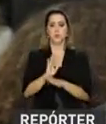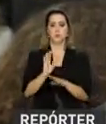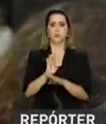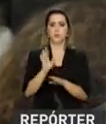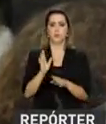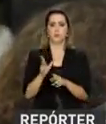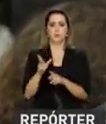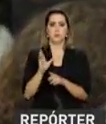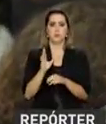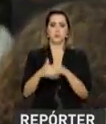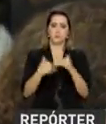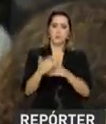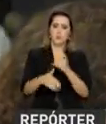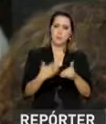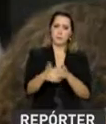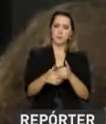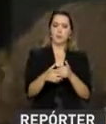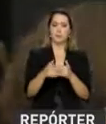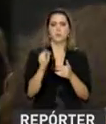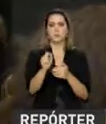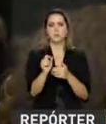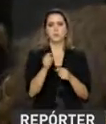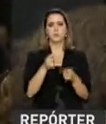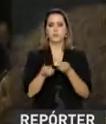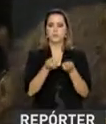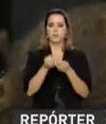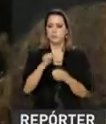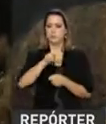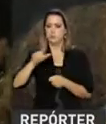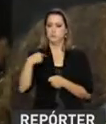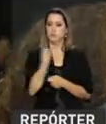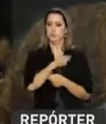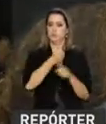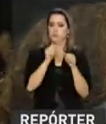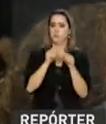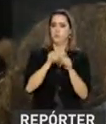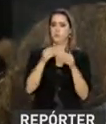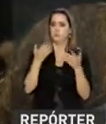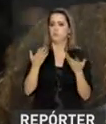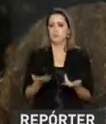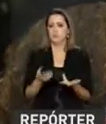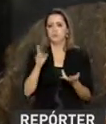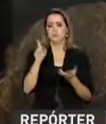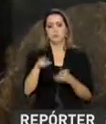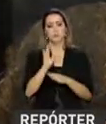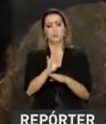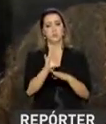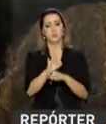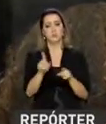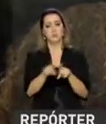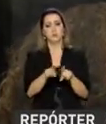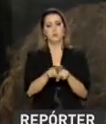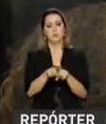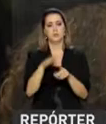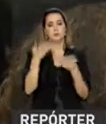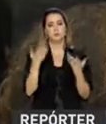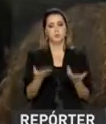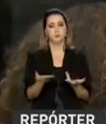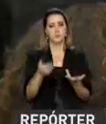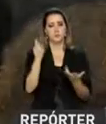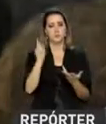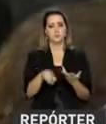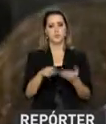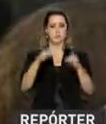contribuir com o processo continuado de ajuste fiscal que nós estamos fazendo e contribuir também com